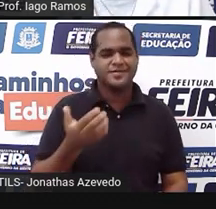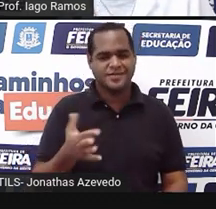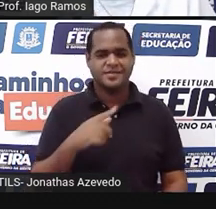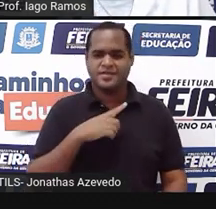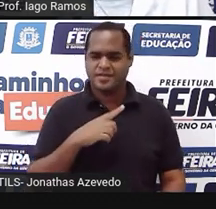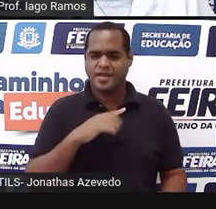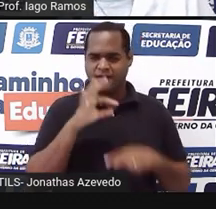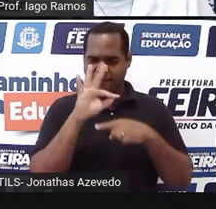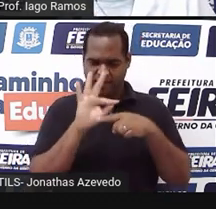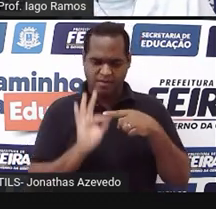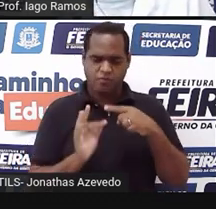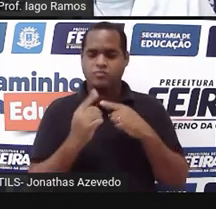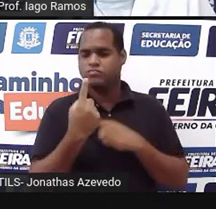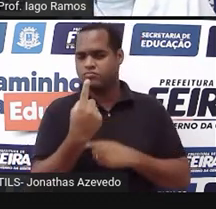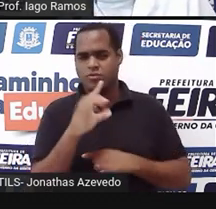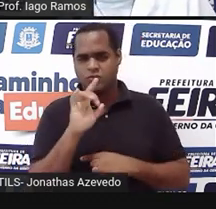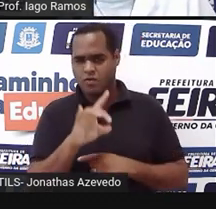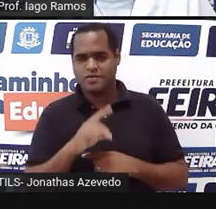única fração